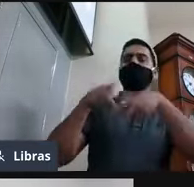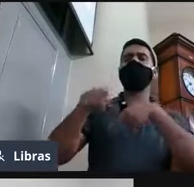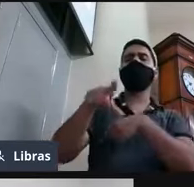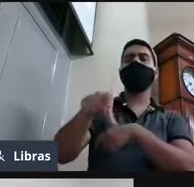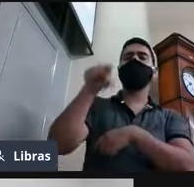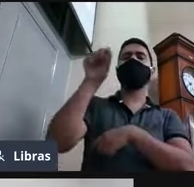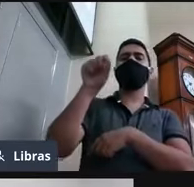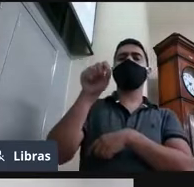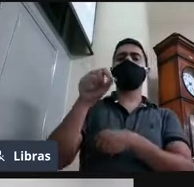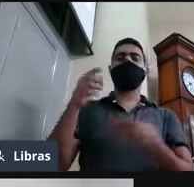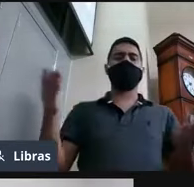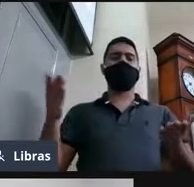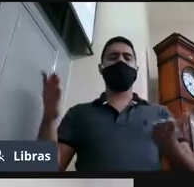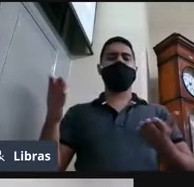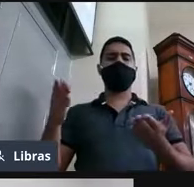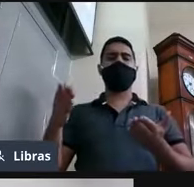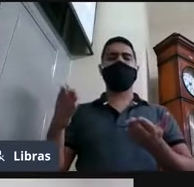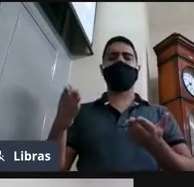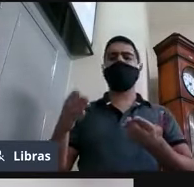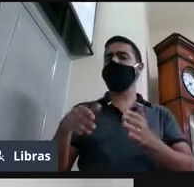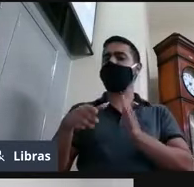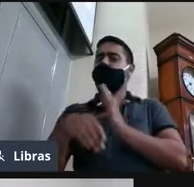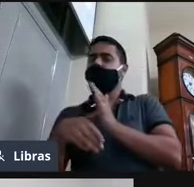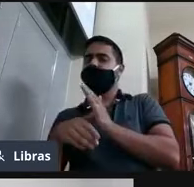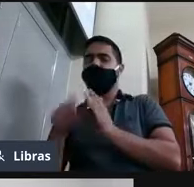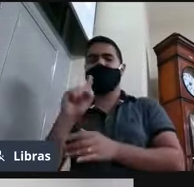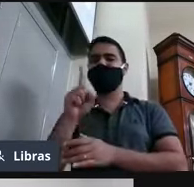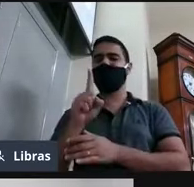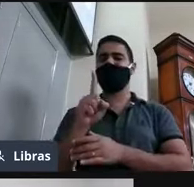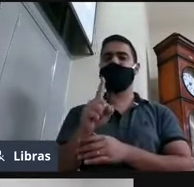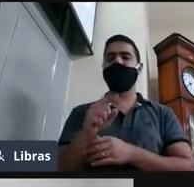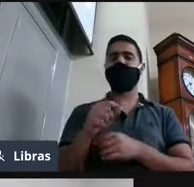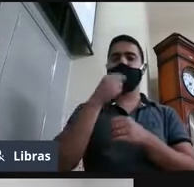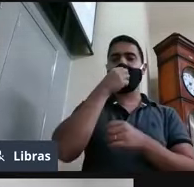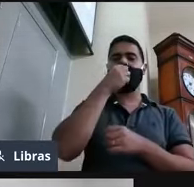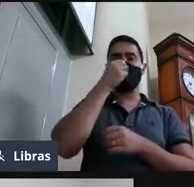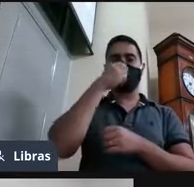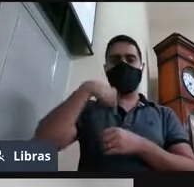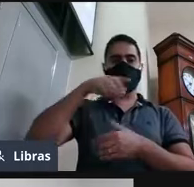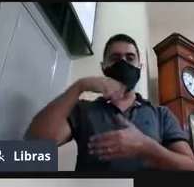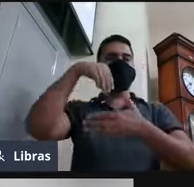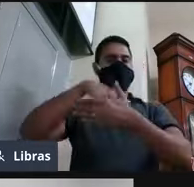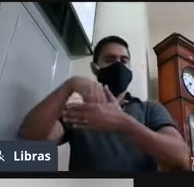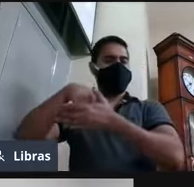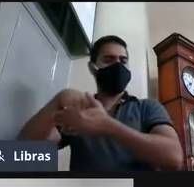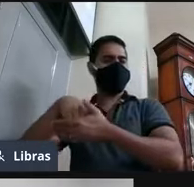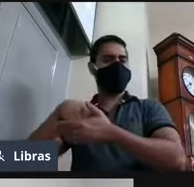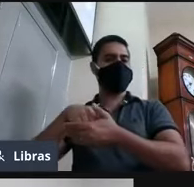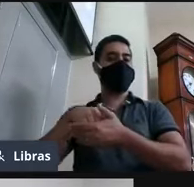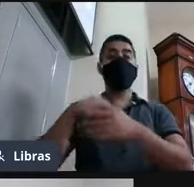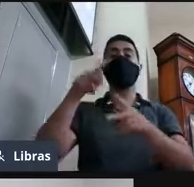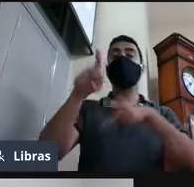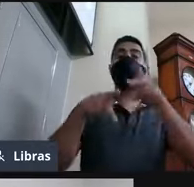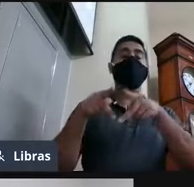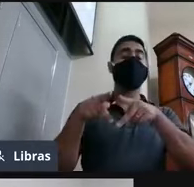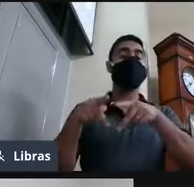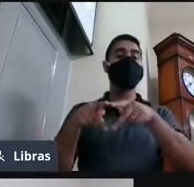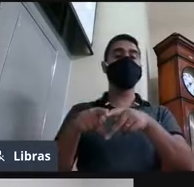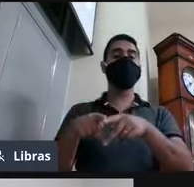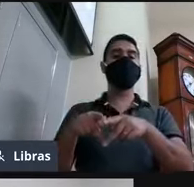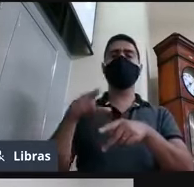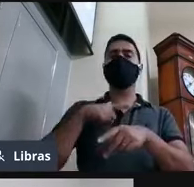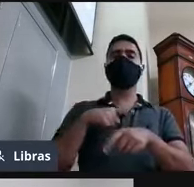escolher. Agora, tirar no tapetão, não, vamos para a eleição e vamos para o voto. E a população tem